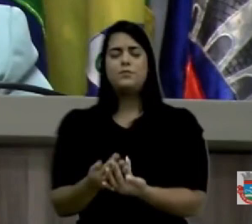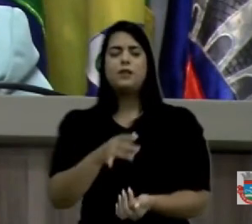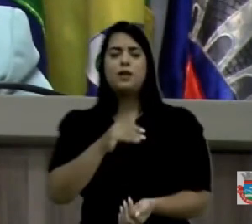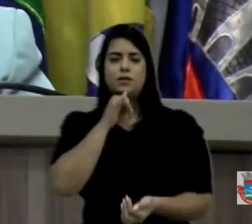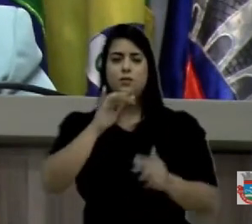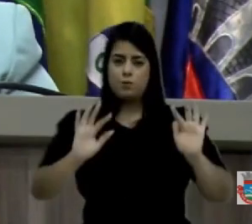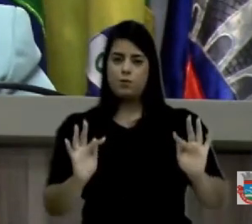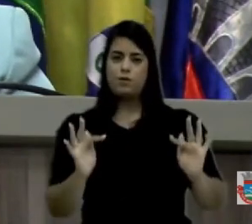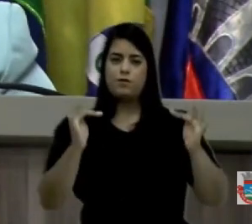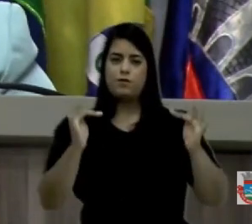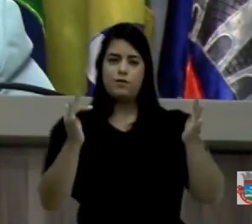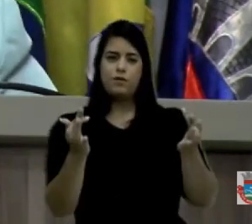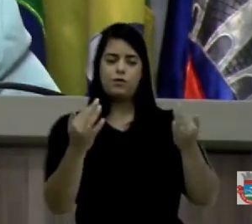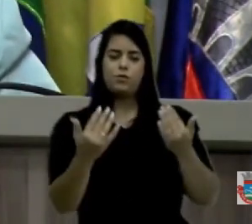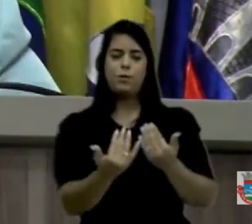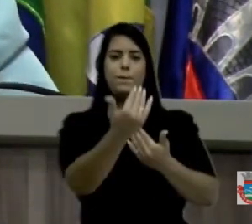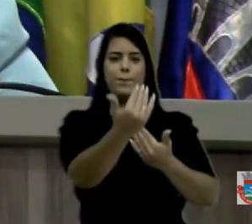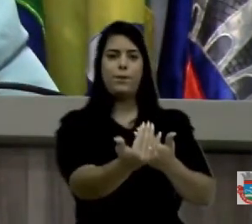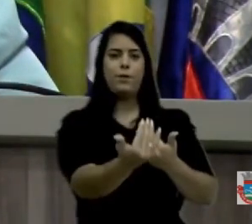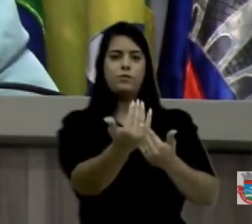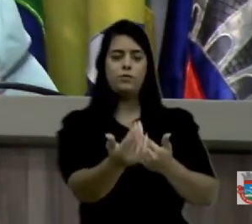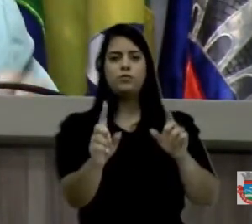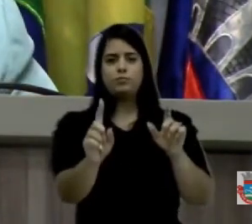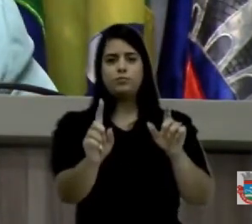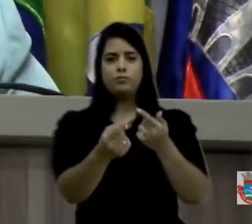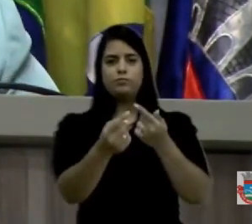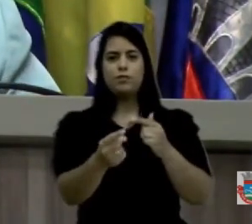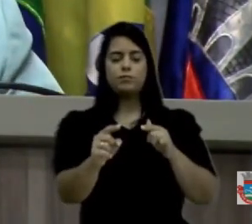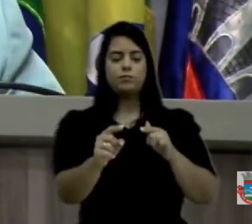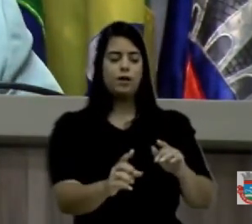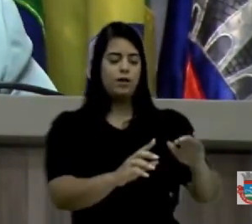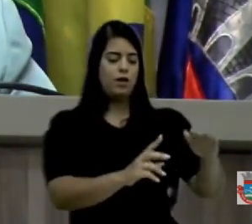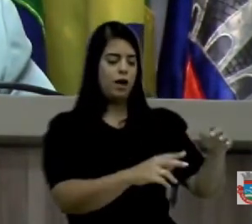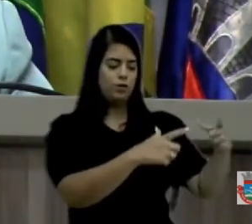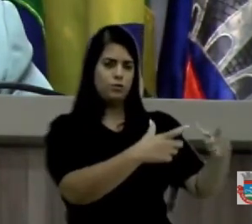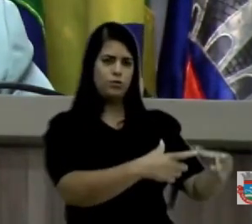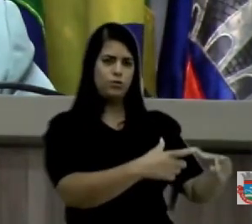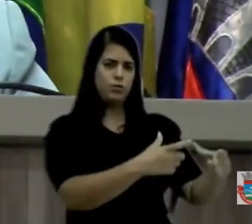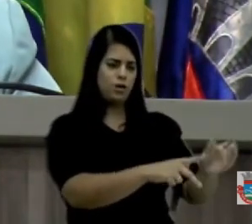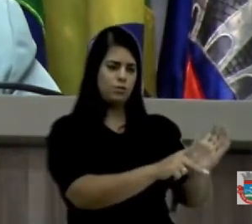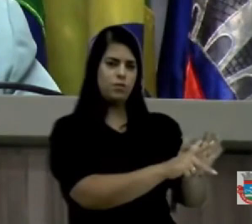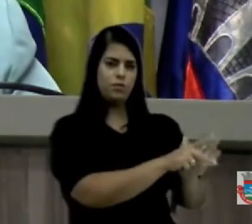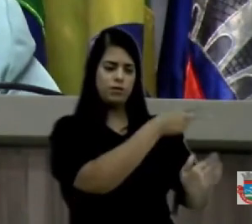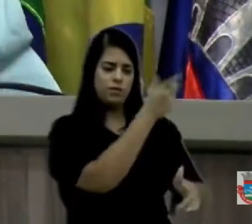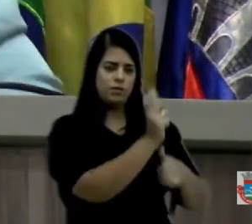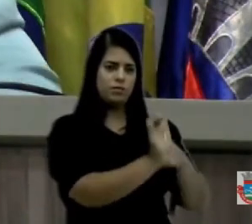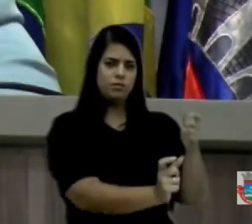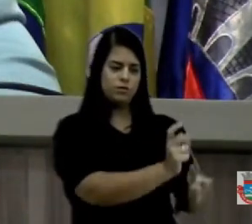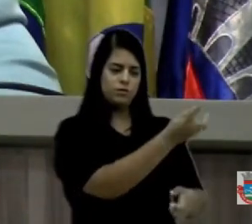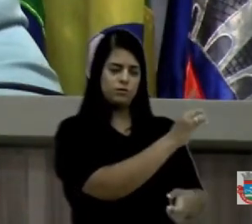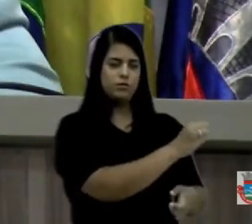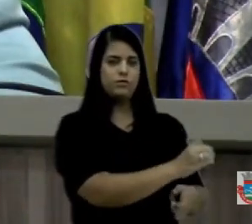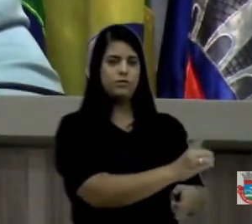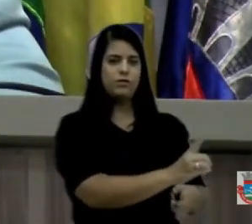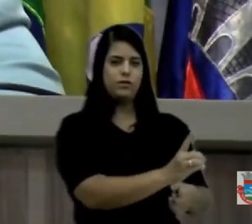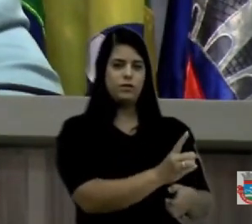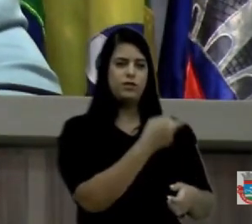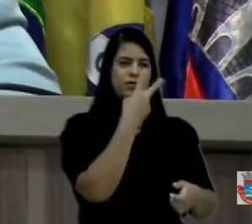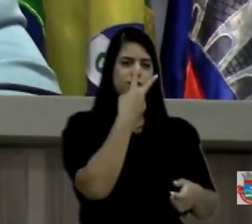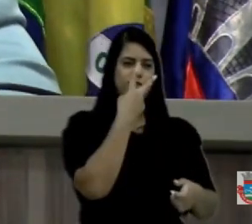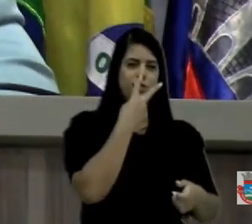preocupação de você Mart junto com toda sua equipe Então parabéns que Deus abençoe vocês